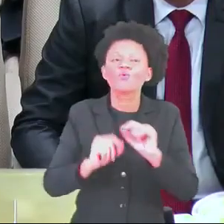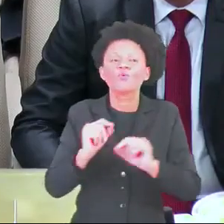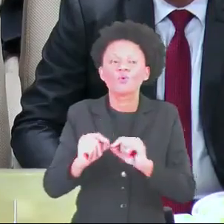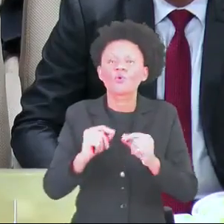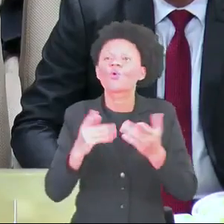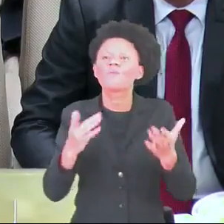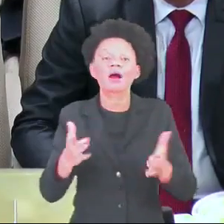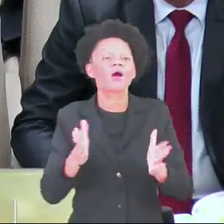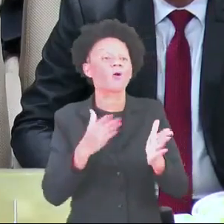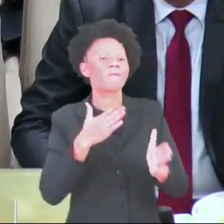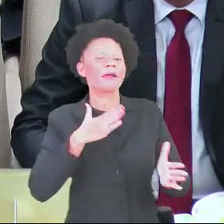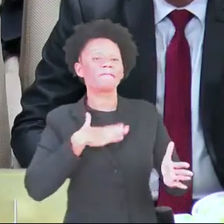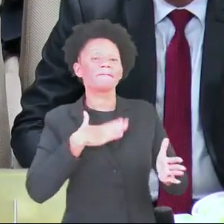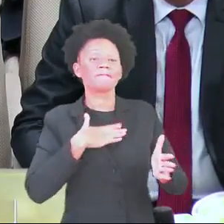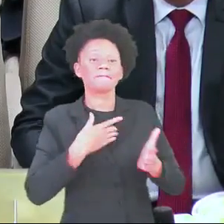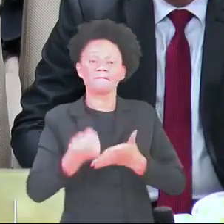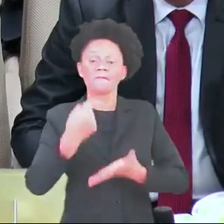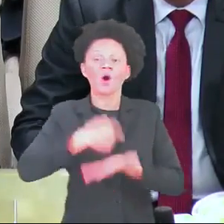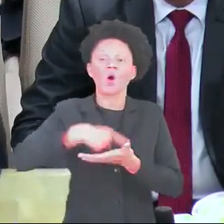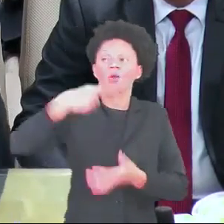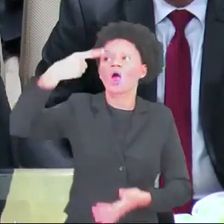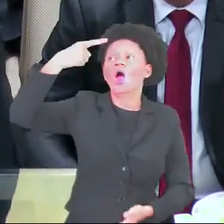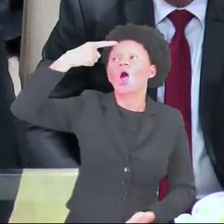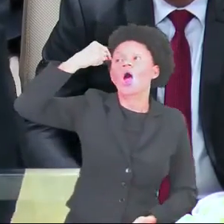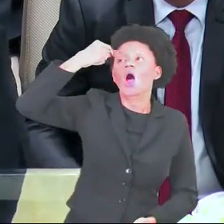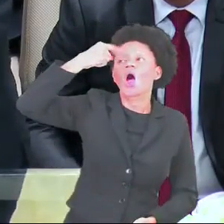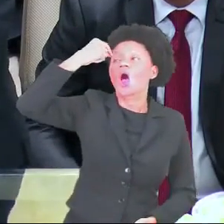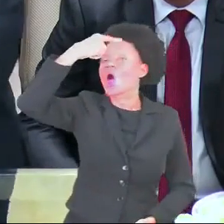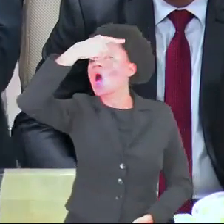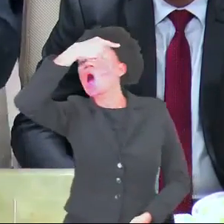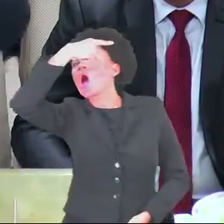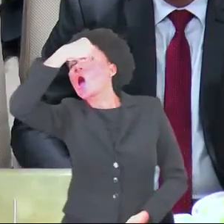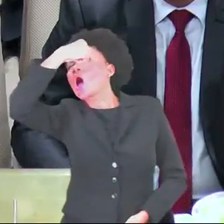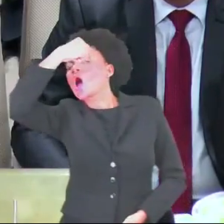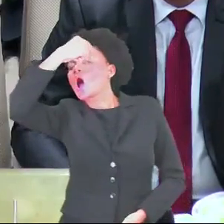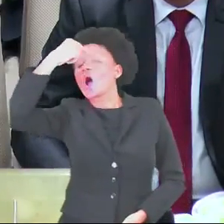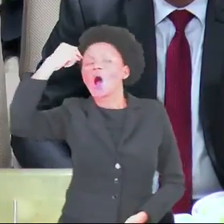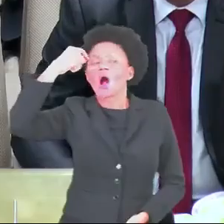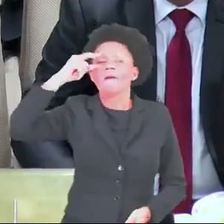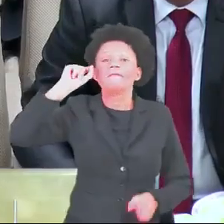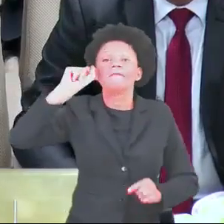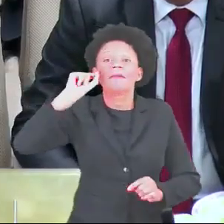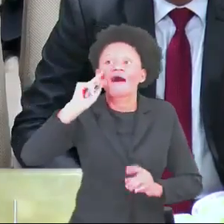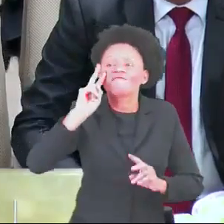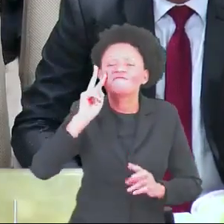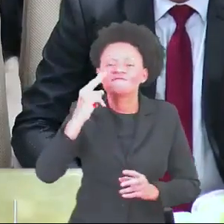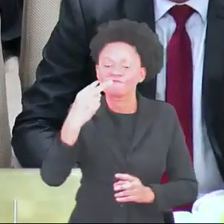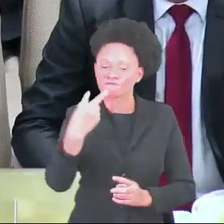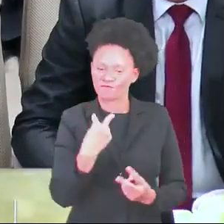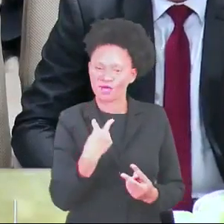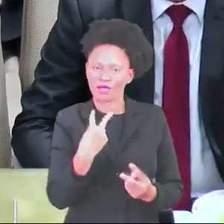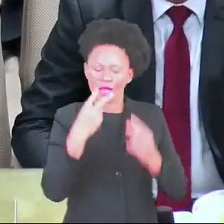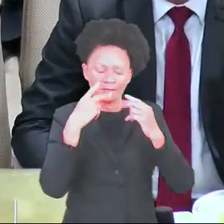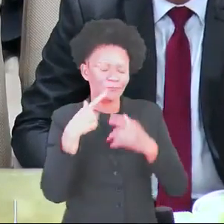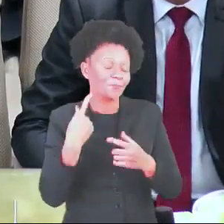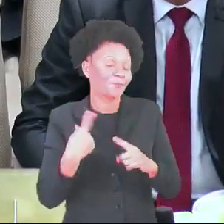tá? Comprar colírio para os seus olhos, para que veja.